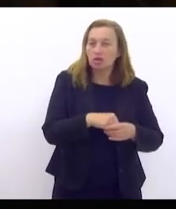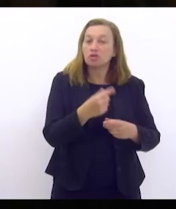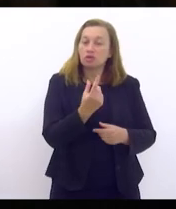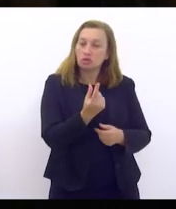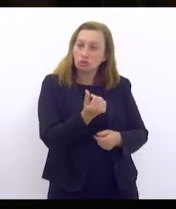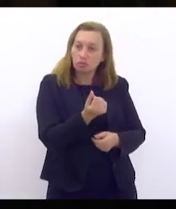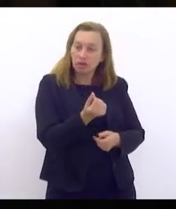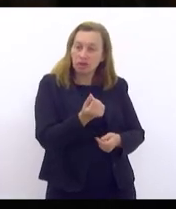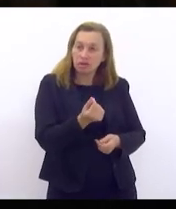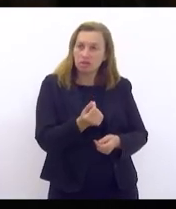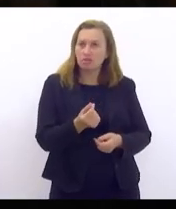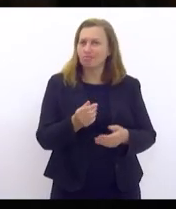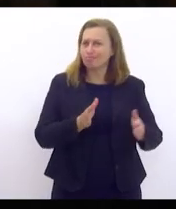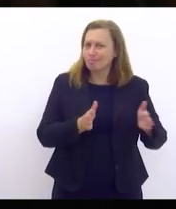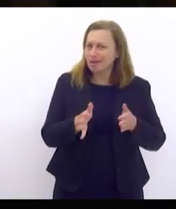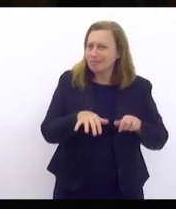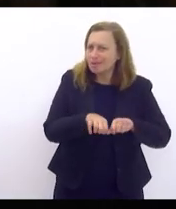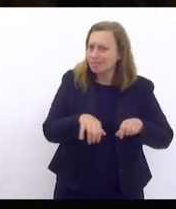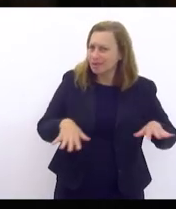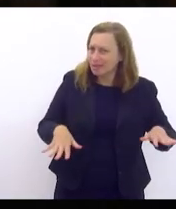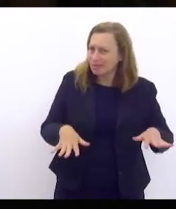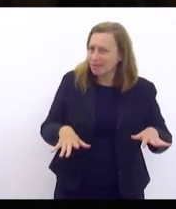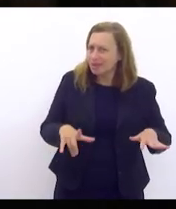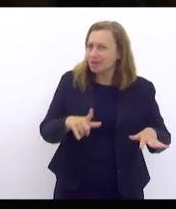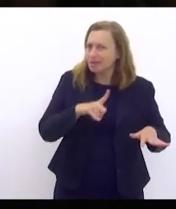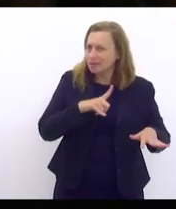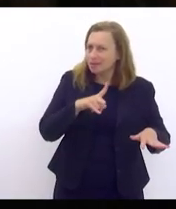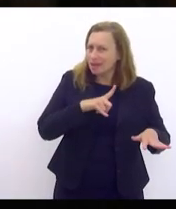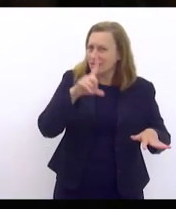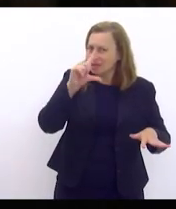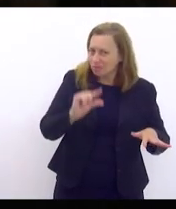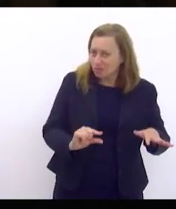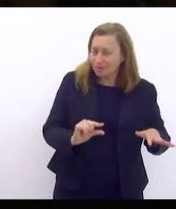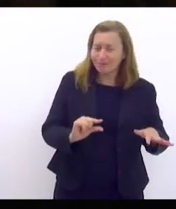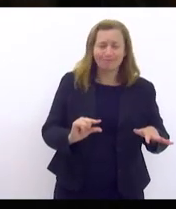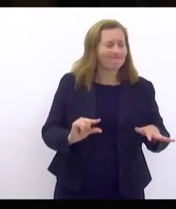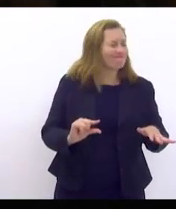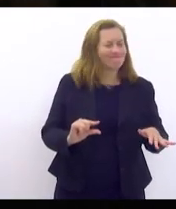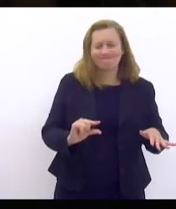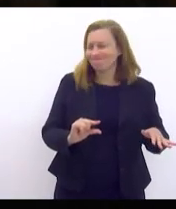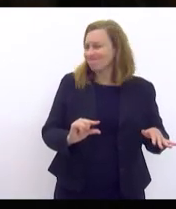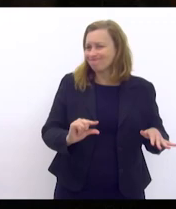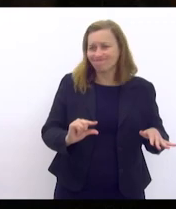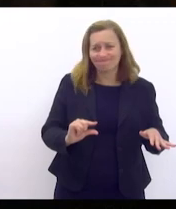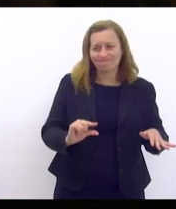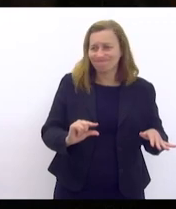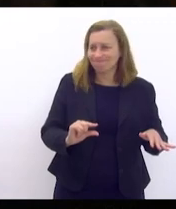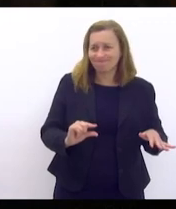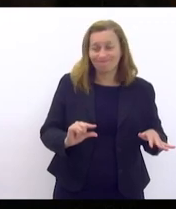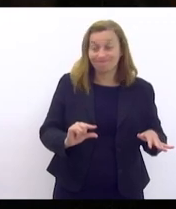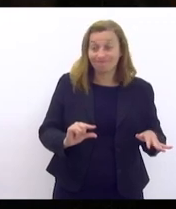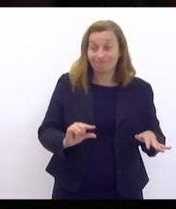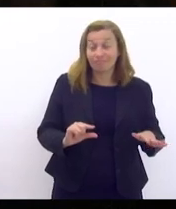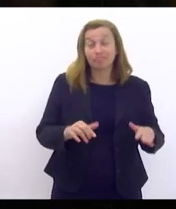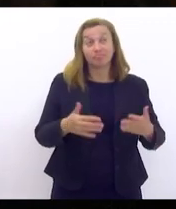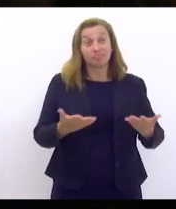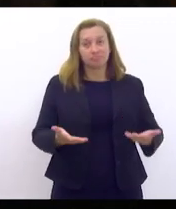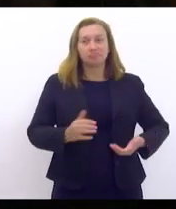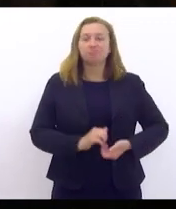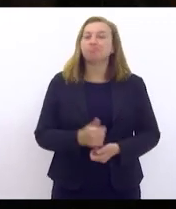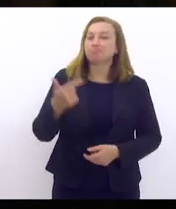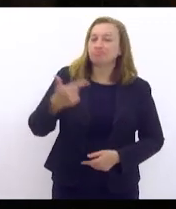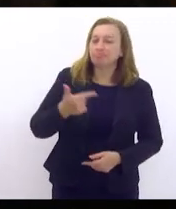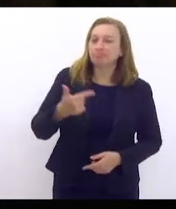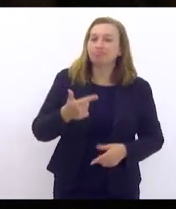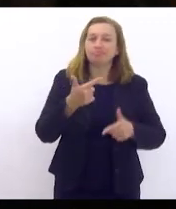nem na pandemia houve refresco nem na pandemia o